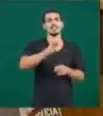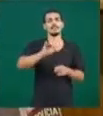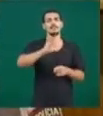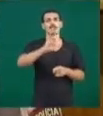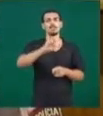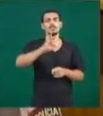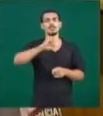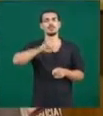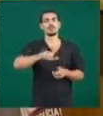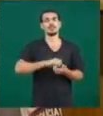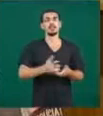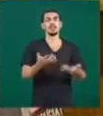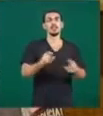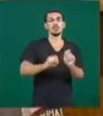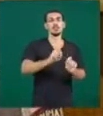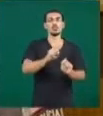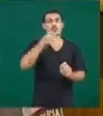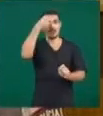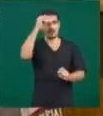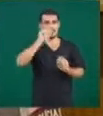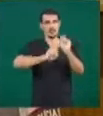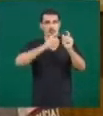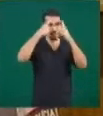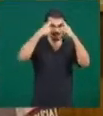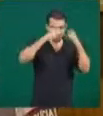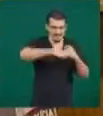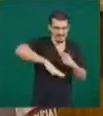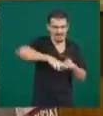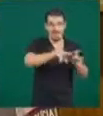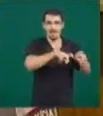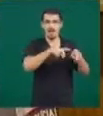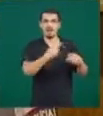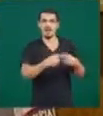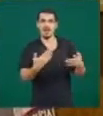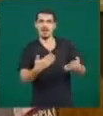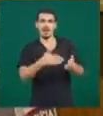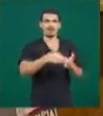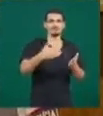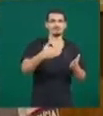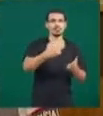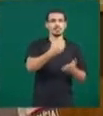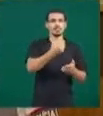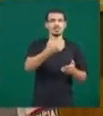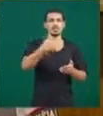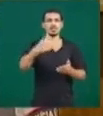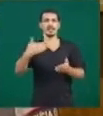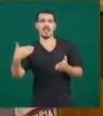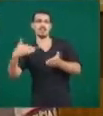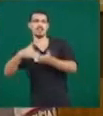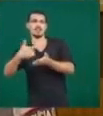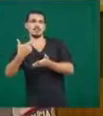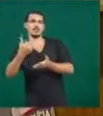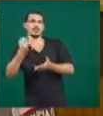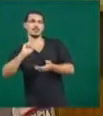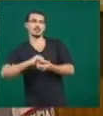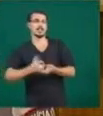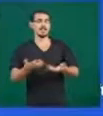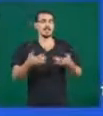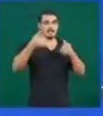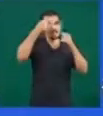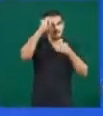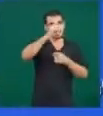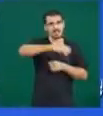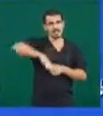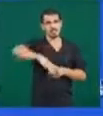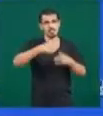nesse período de safra 2017-2018. Né, ela tem o objetivo principal, realmente, a prevenção do crime na zona rural.